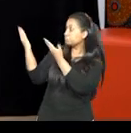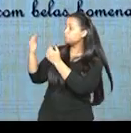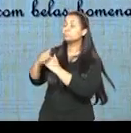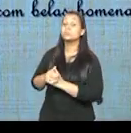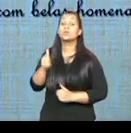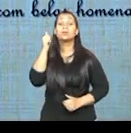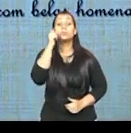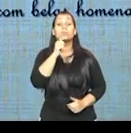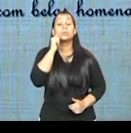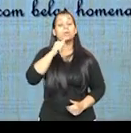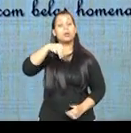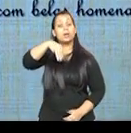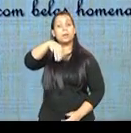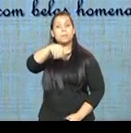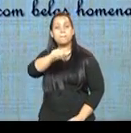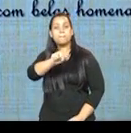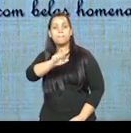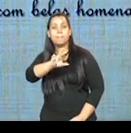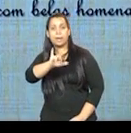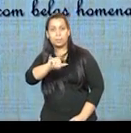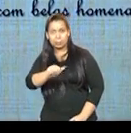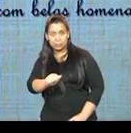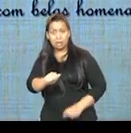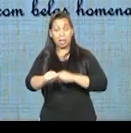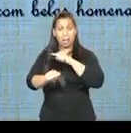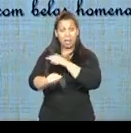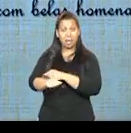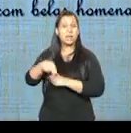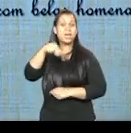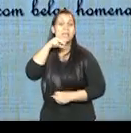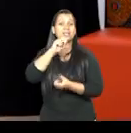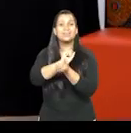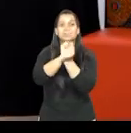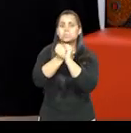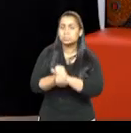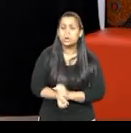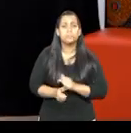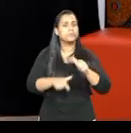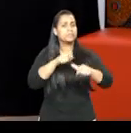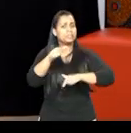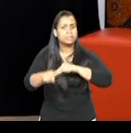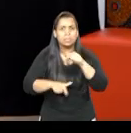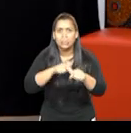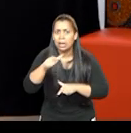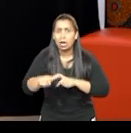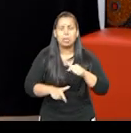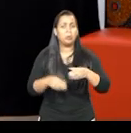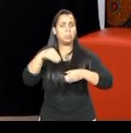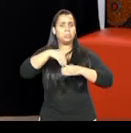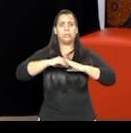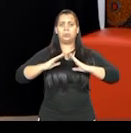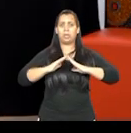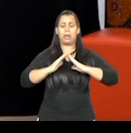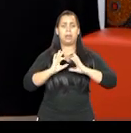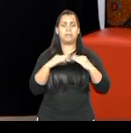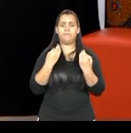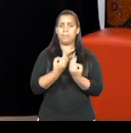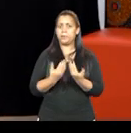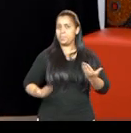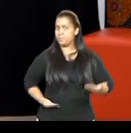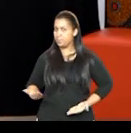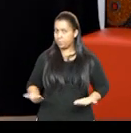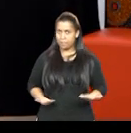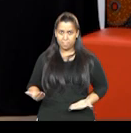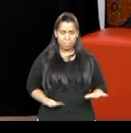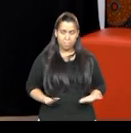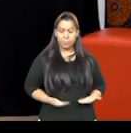Auxiliadora. Neta de escrava, trabalhou por anos como doméstica e mesmo assim não desistiu da sua arte. Ainda